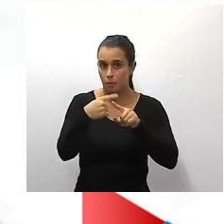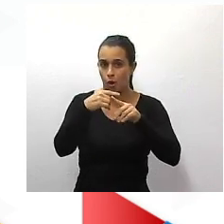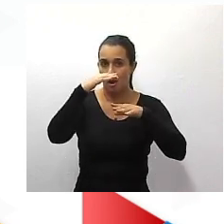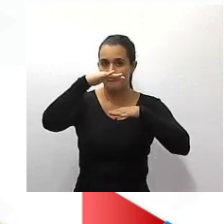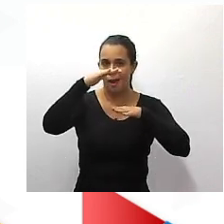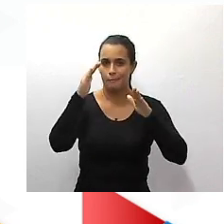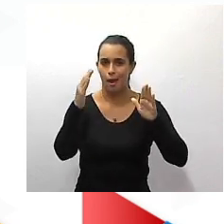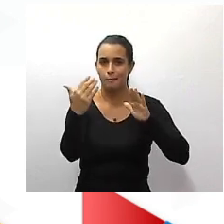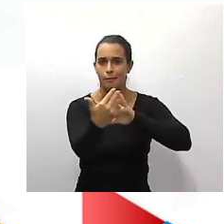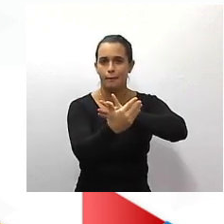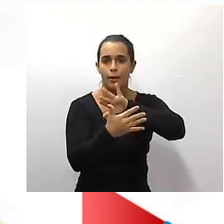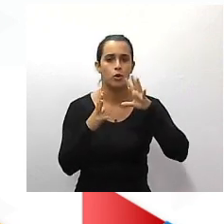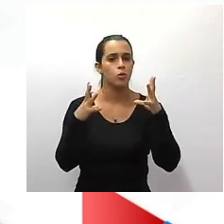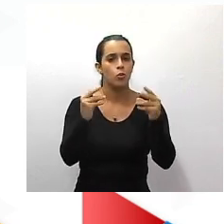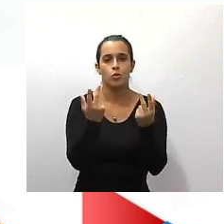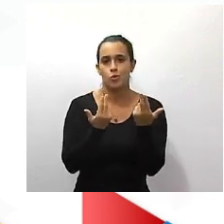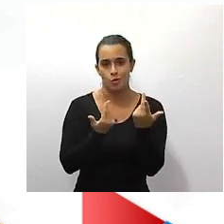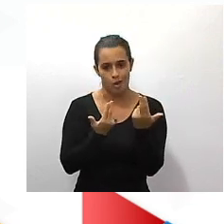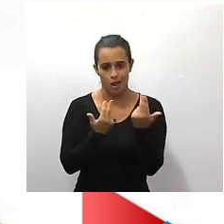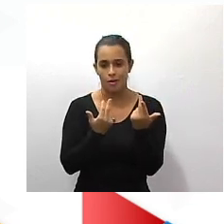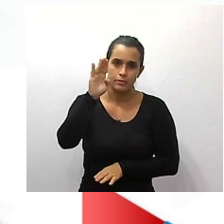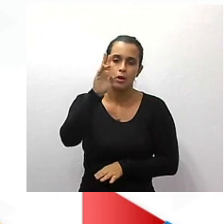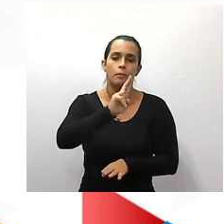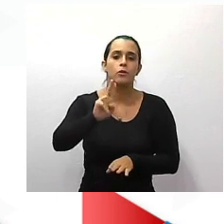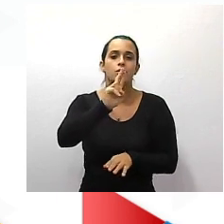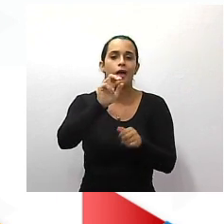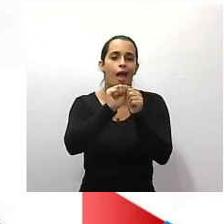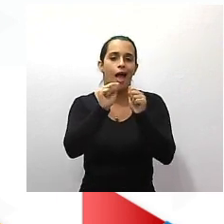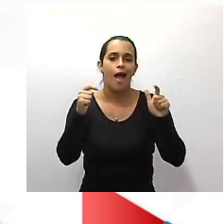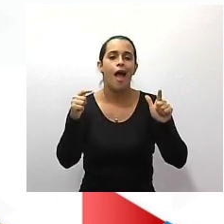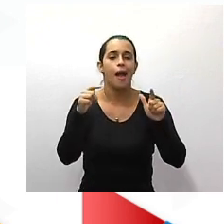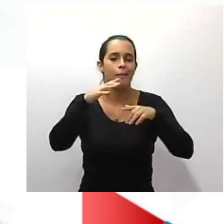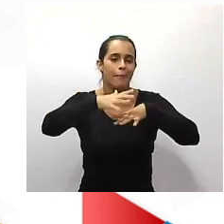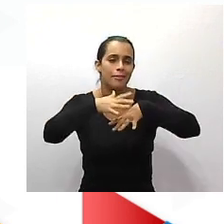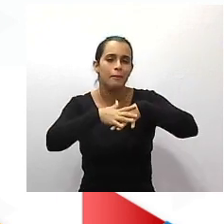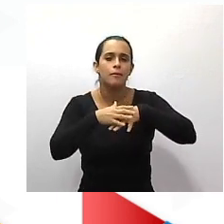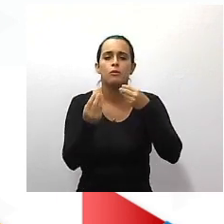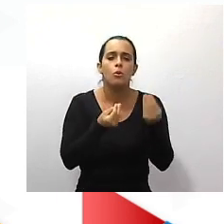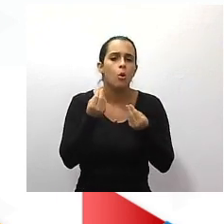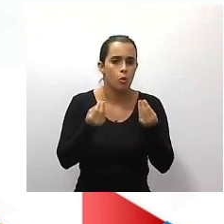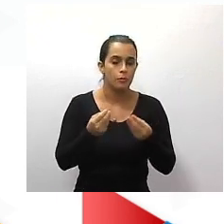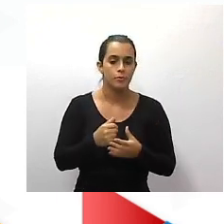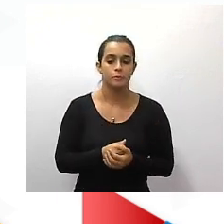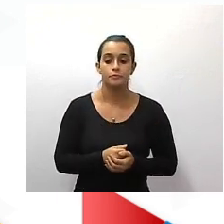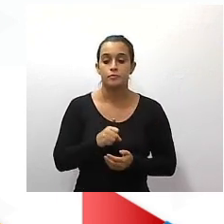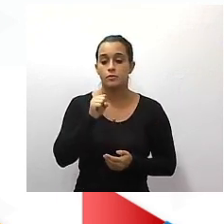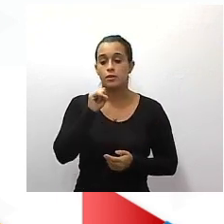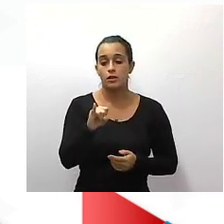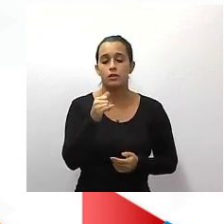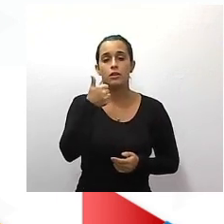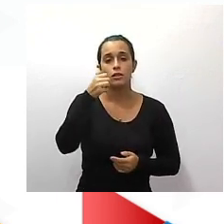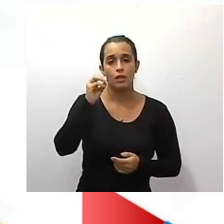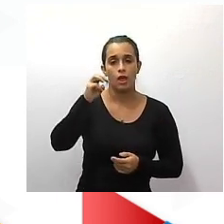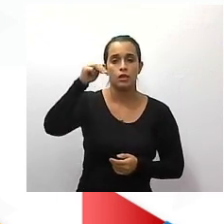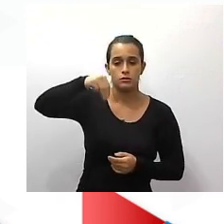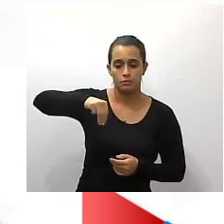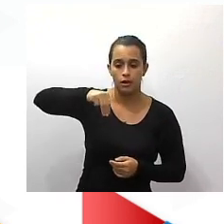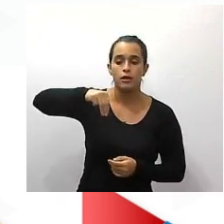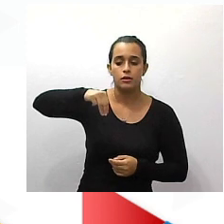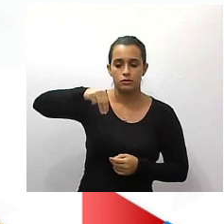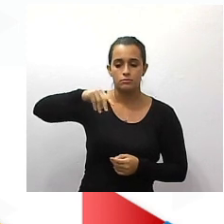a embalagem adequada. Outro fator, na hora do transporte, quando a gente transporta essas garrafas, elas precisam suportar